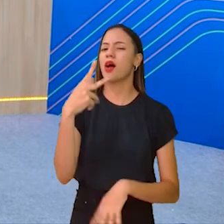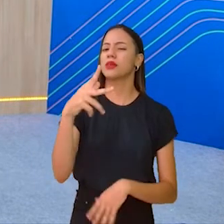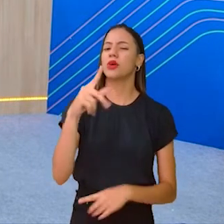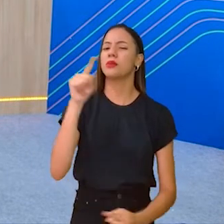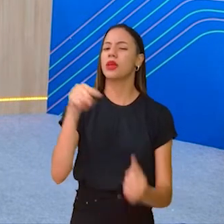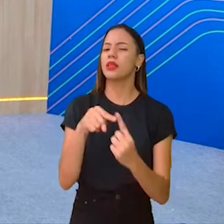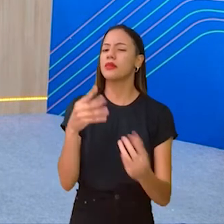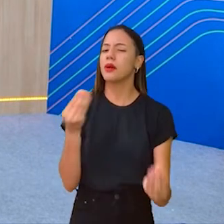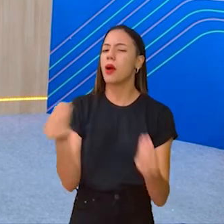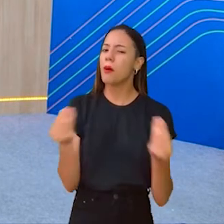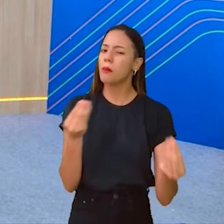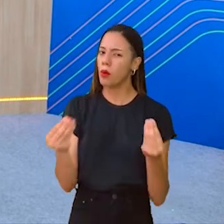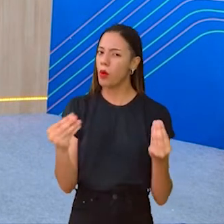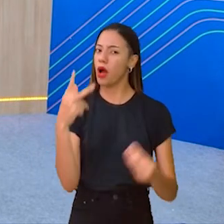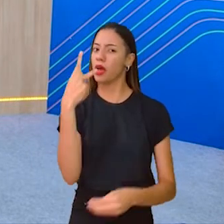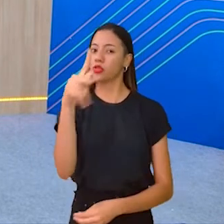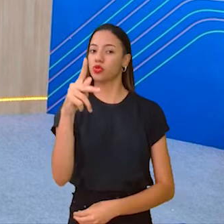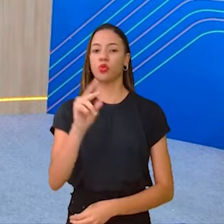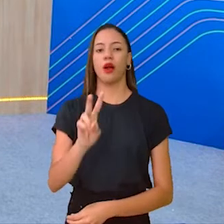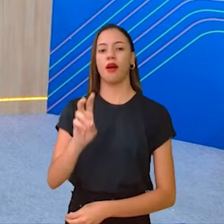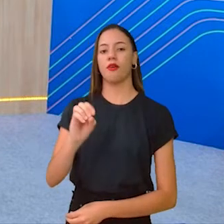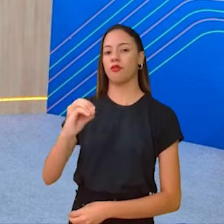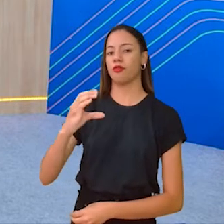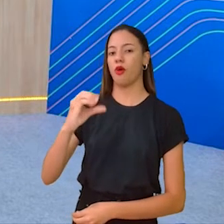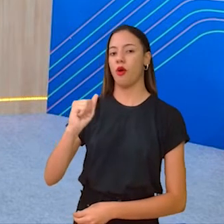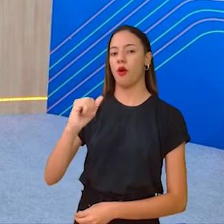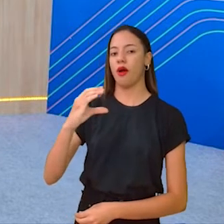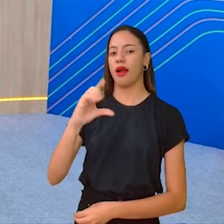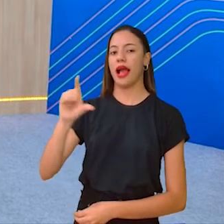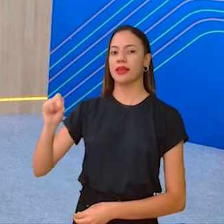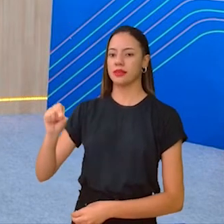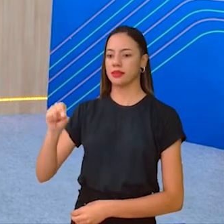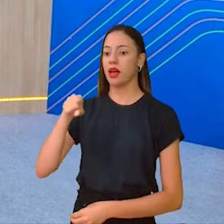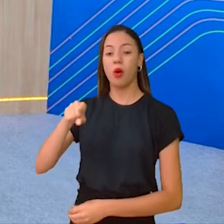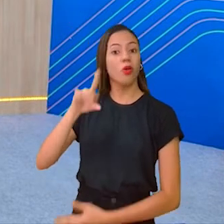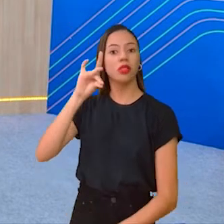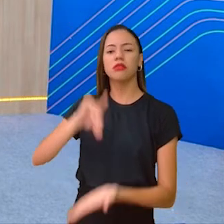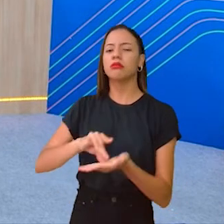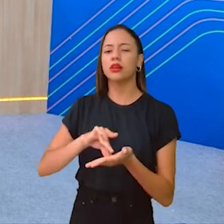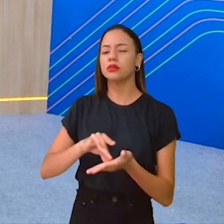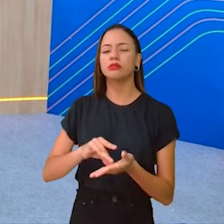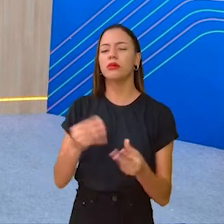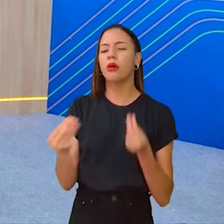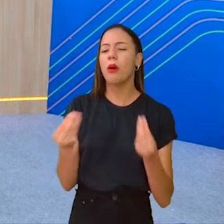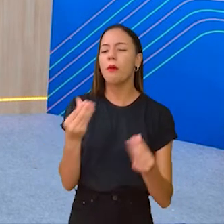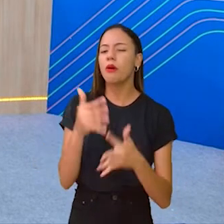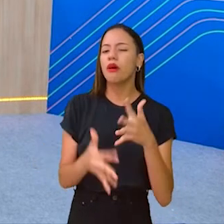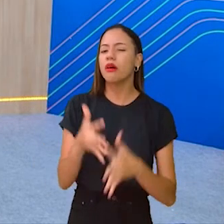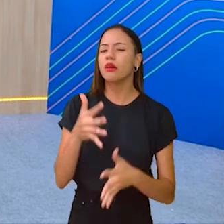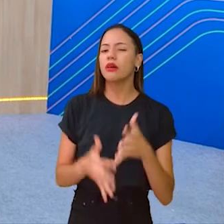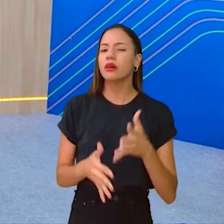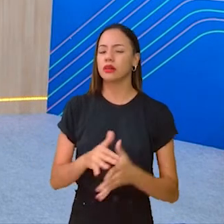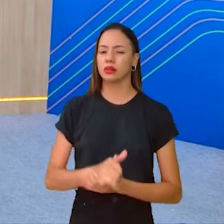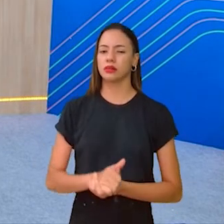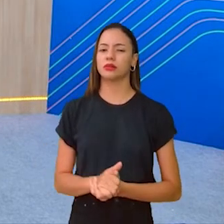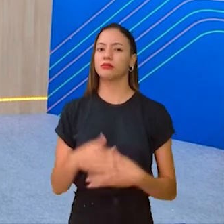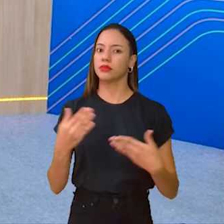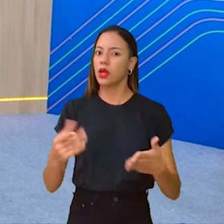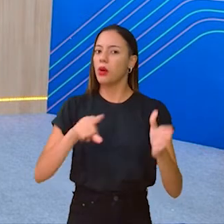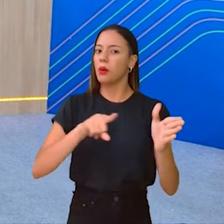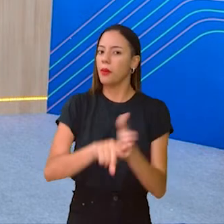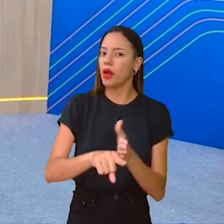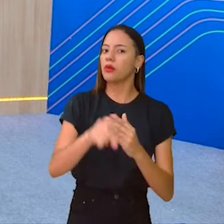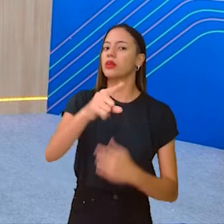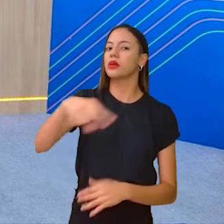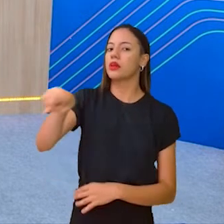Em que isso pode atrapalhar a tua vocação, se for uma vocação de verdade? Então, a gente também faz para ti essa pergunta